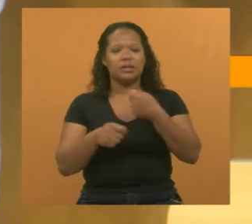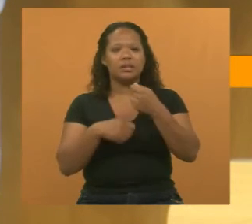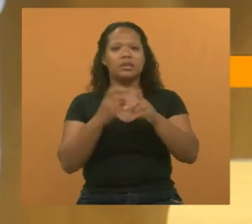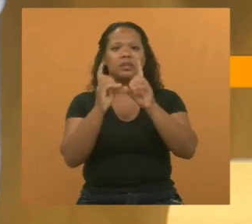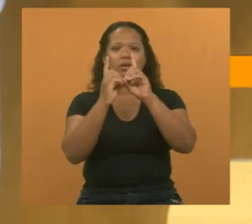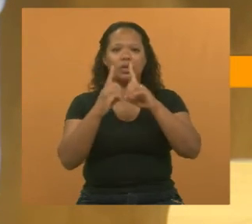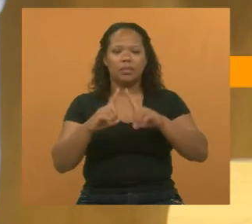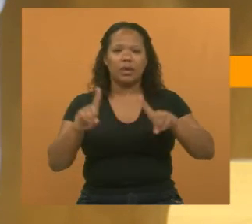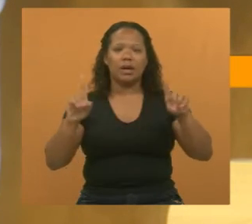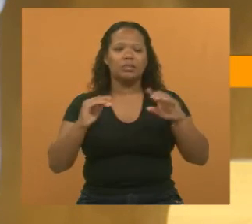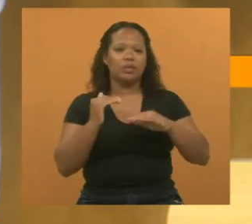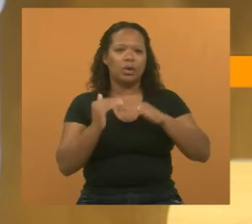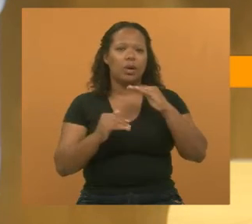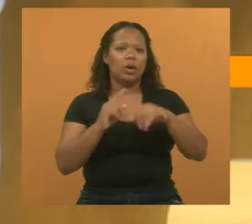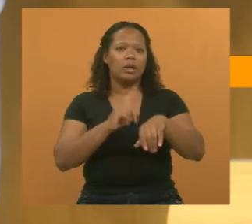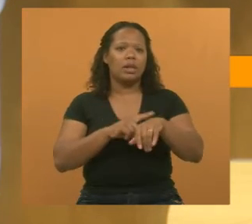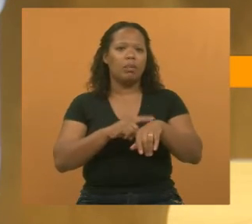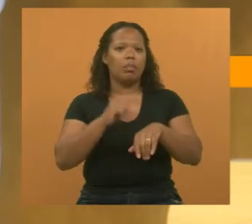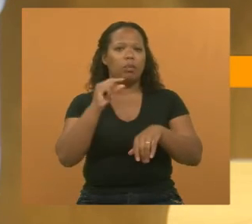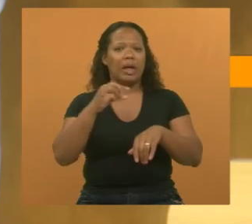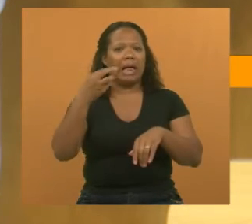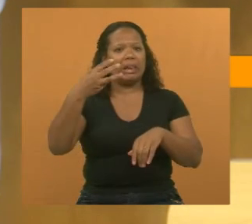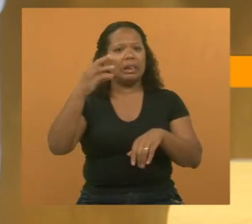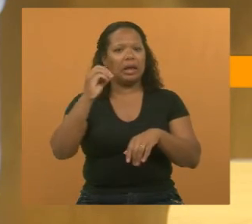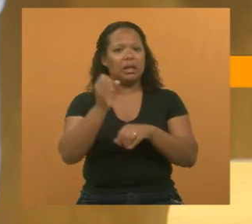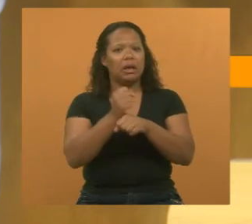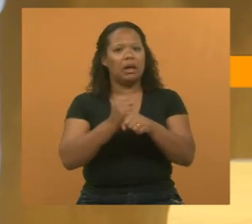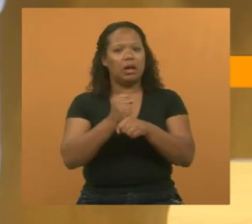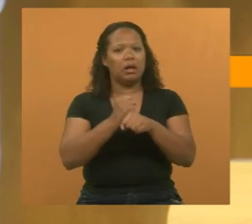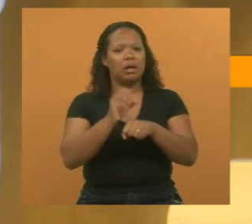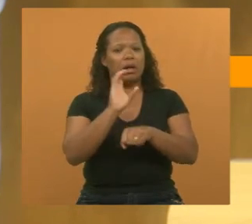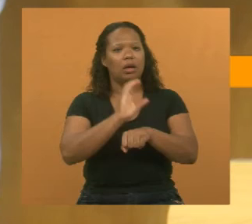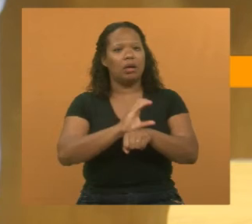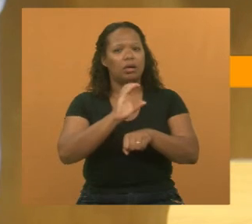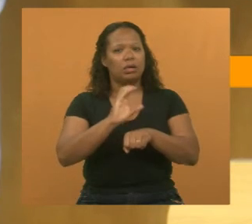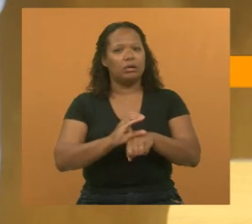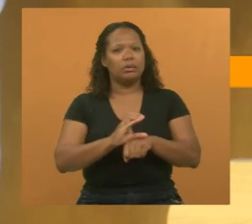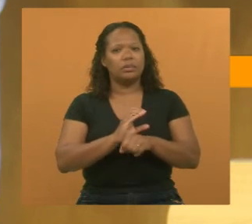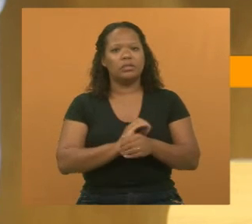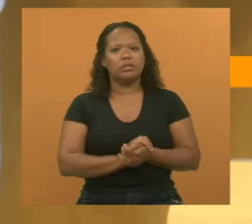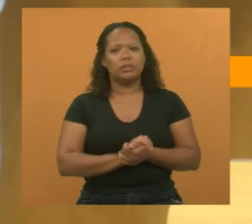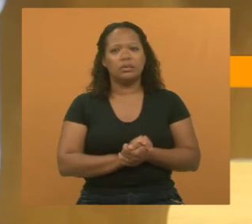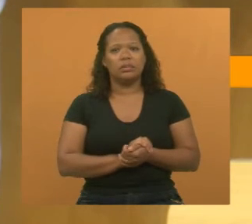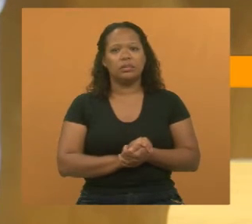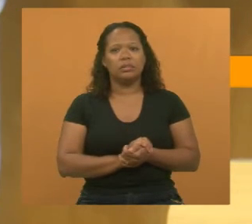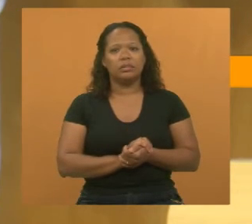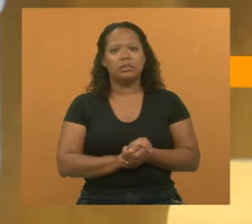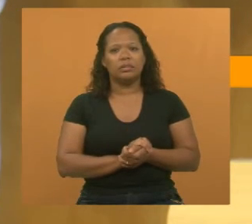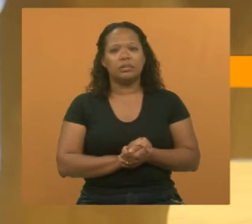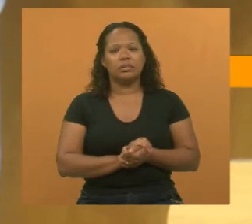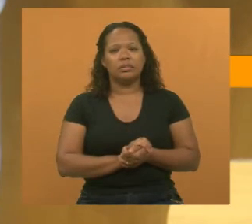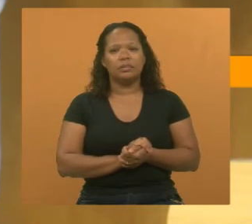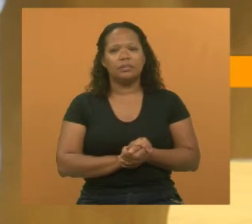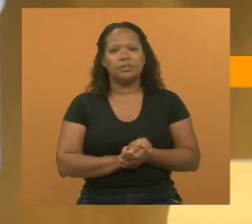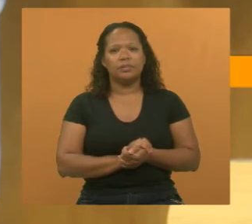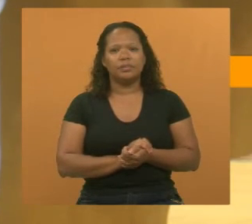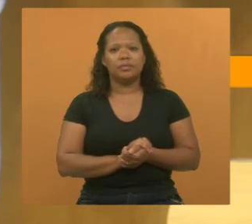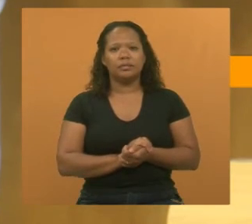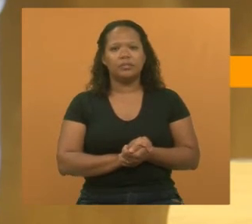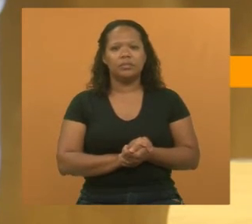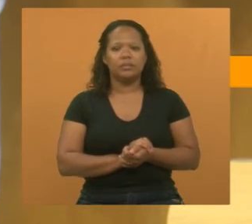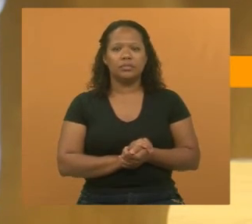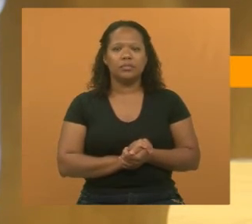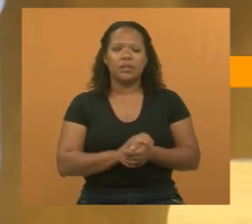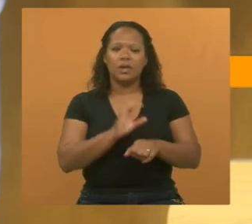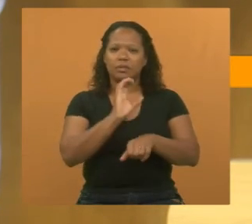em pouco tempo, é verdade, em 30 anos, as constituições que têm essa idade, nós costumamos dizer no direito que